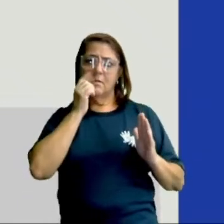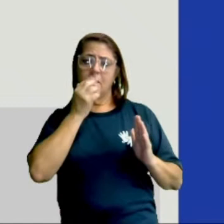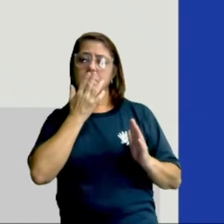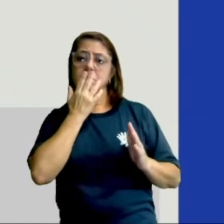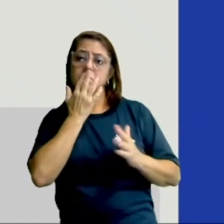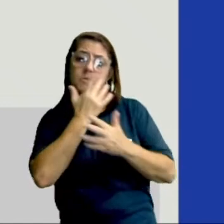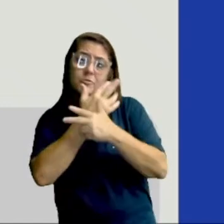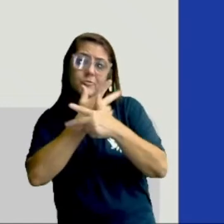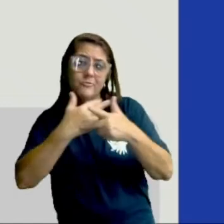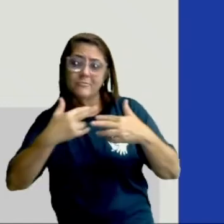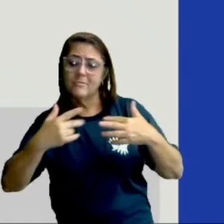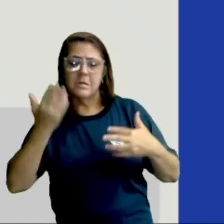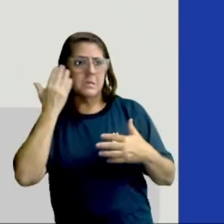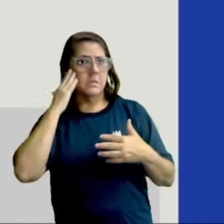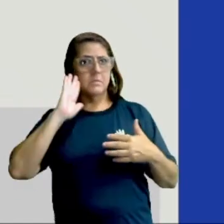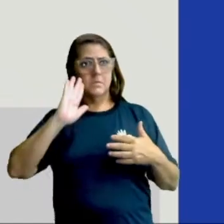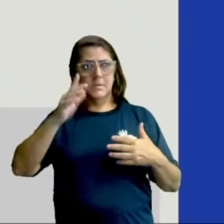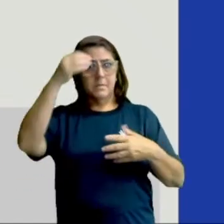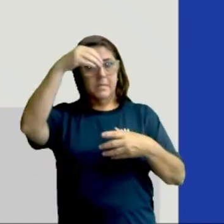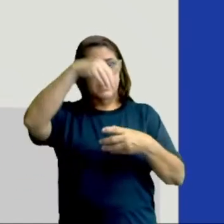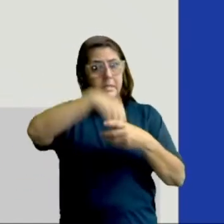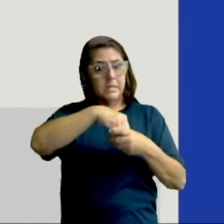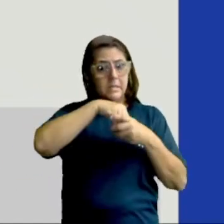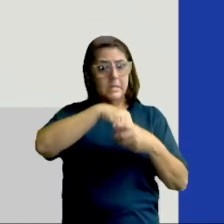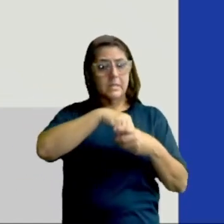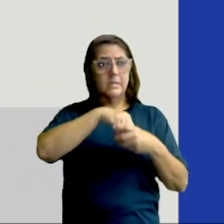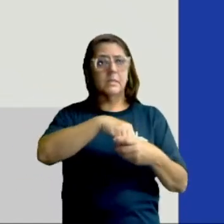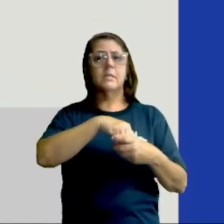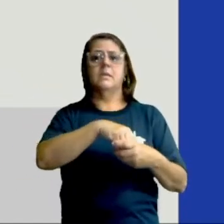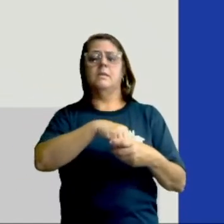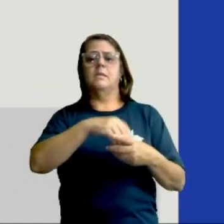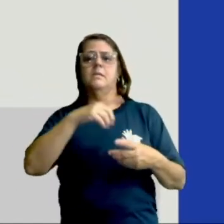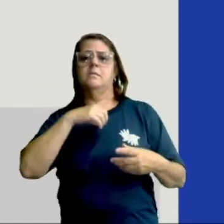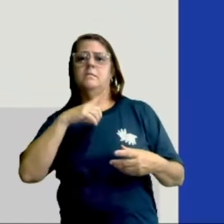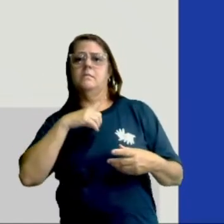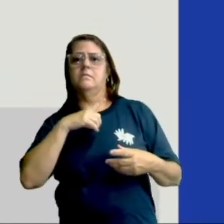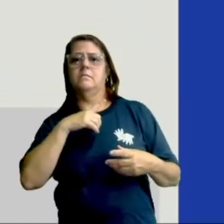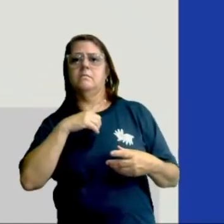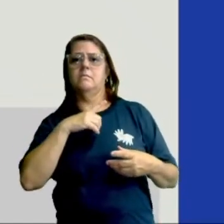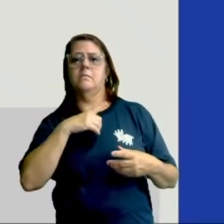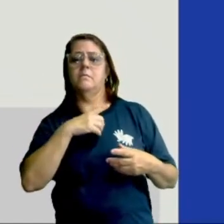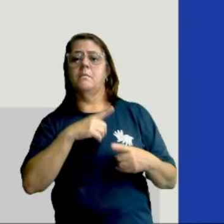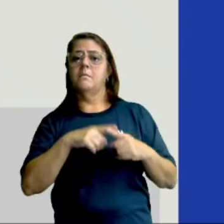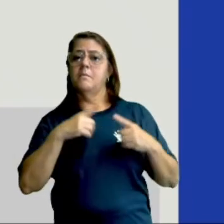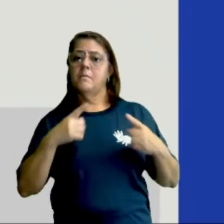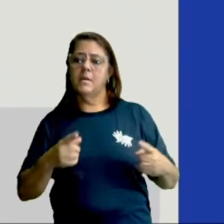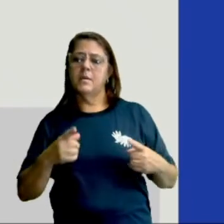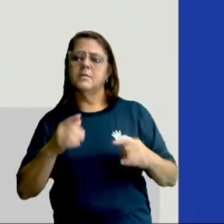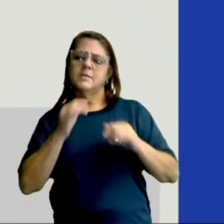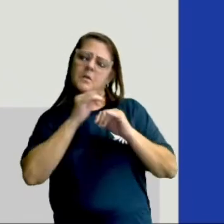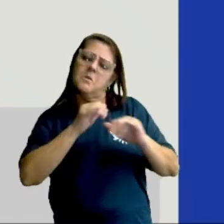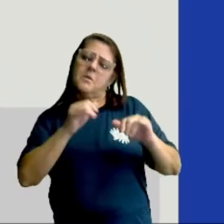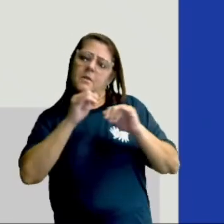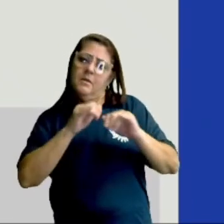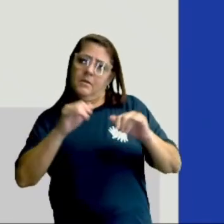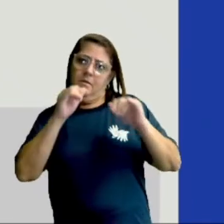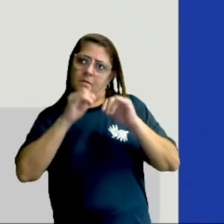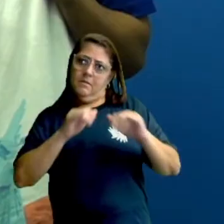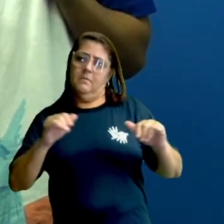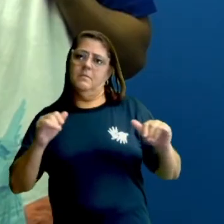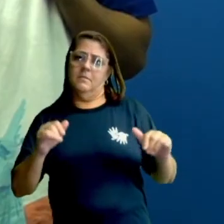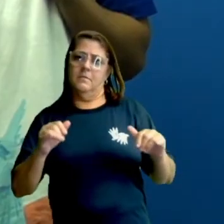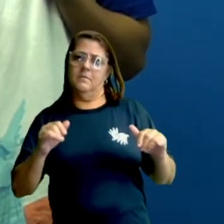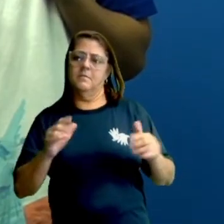gente não sabe quantos lápis há nela, mas há algumas informações